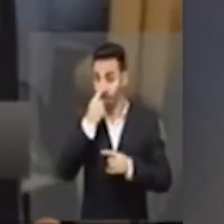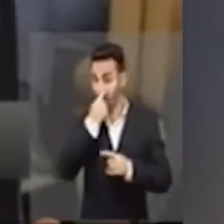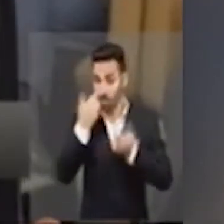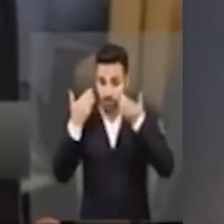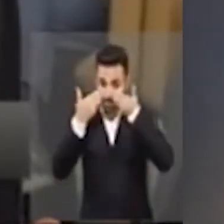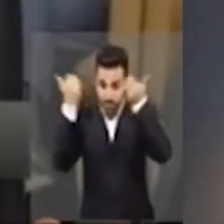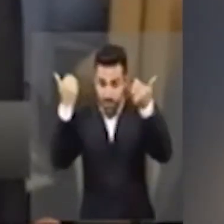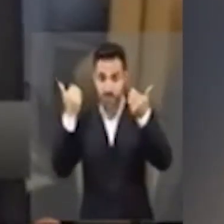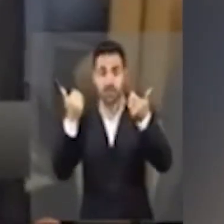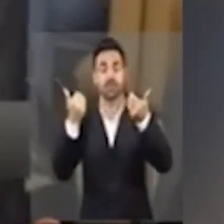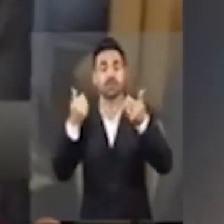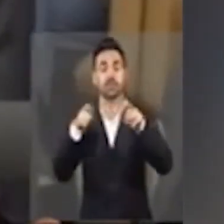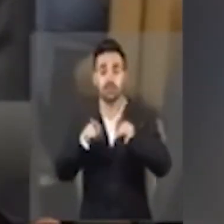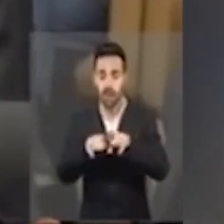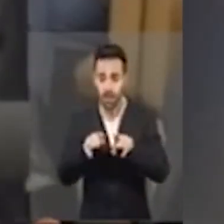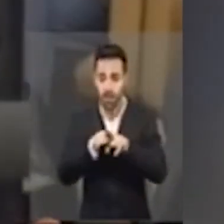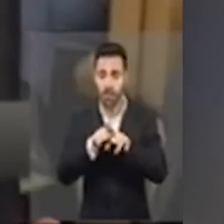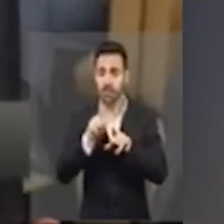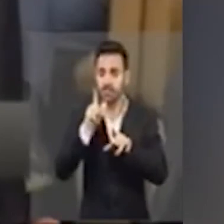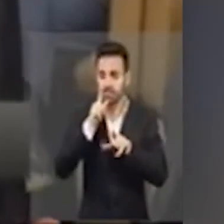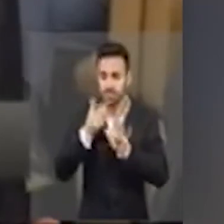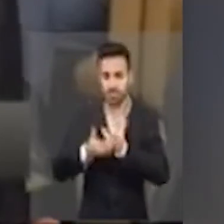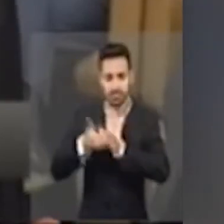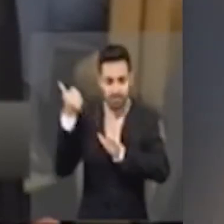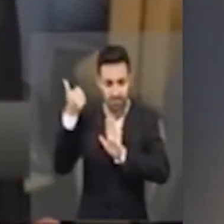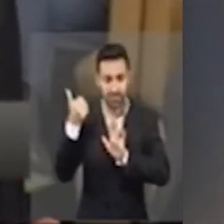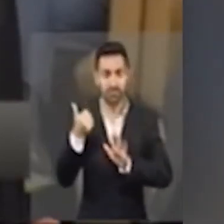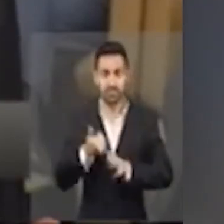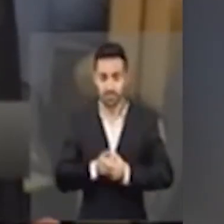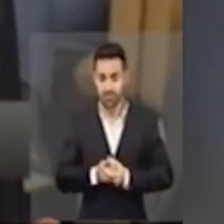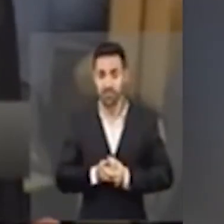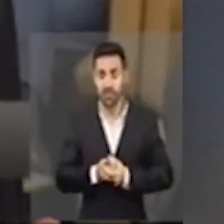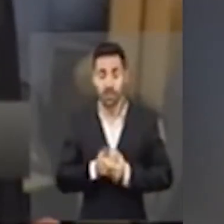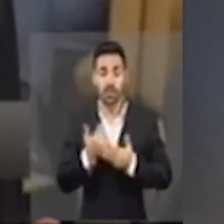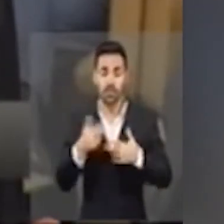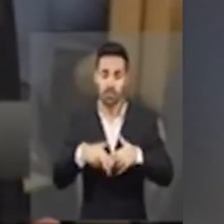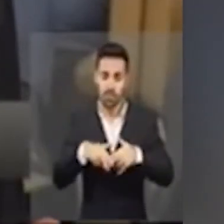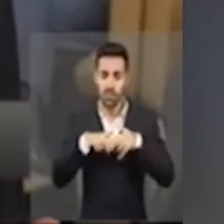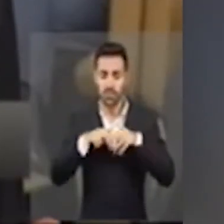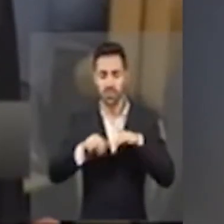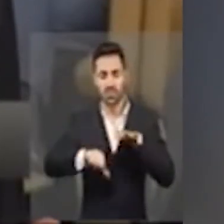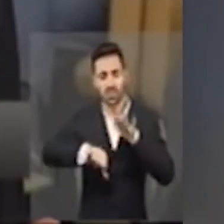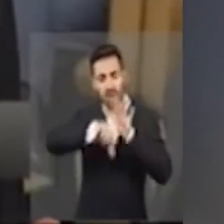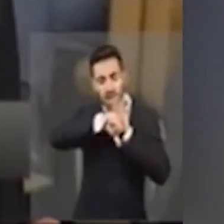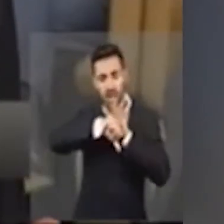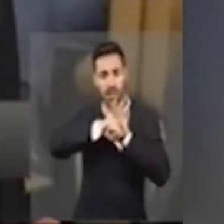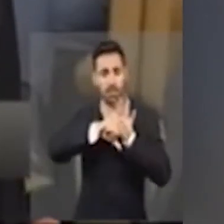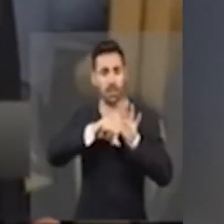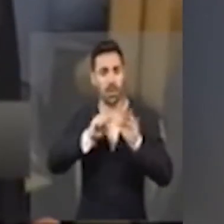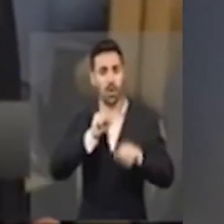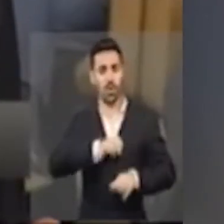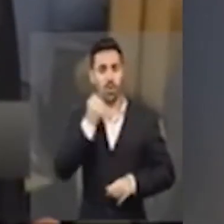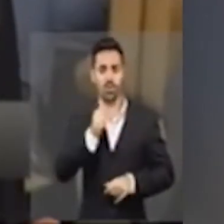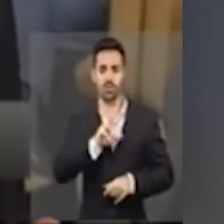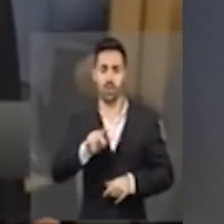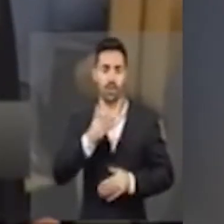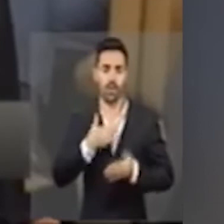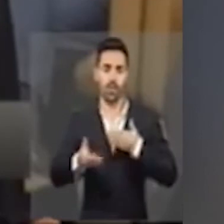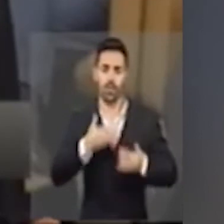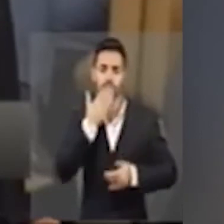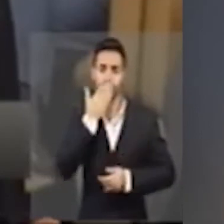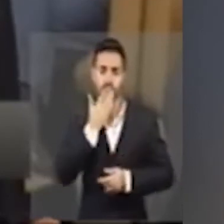de imitar as arrancadas então assim é os crimes de ódio não são qualquer tipo de é né